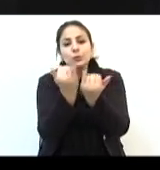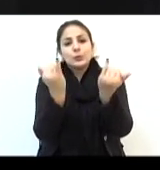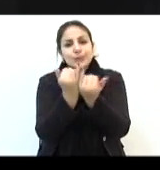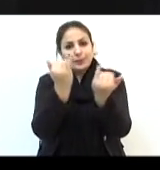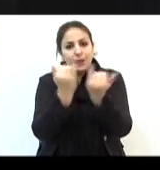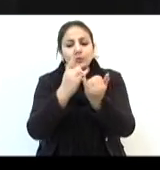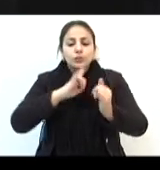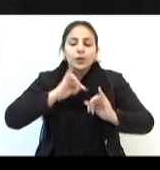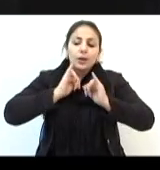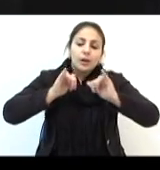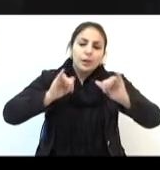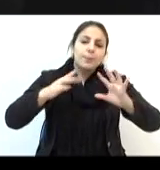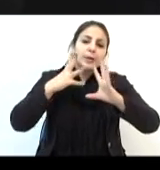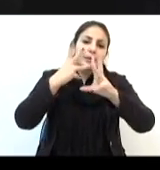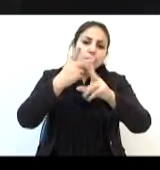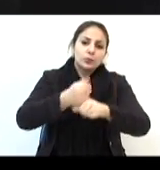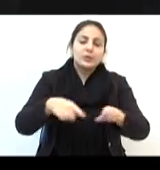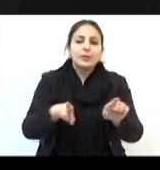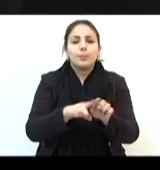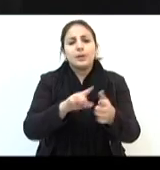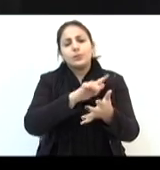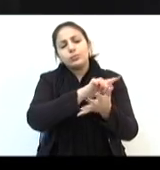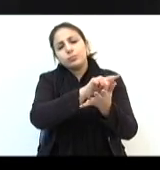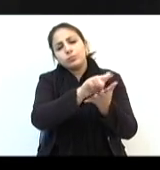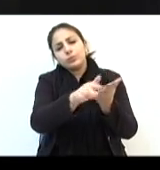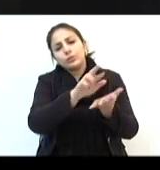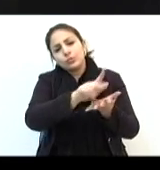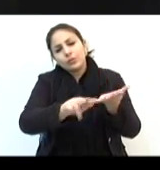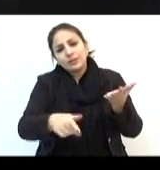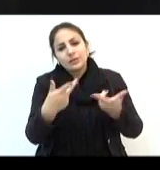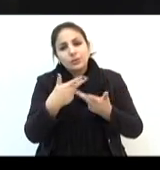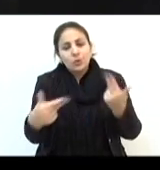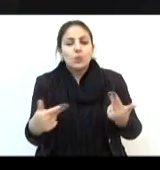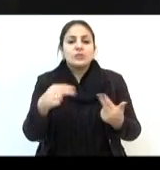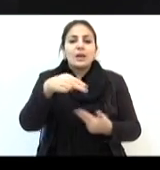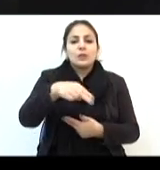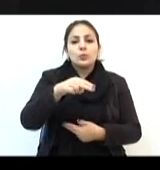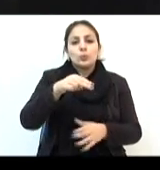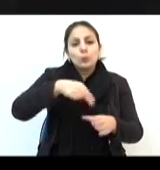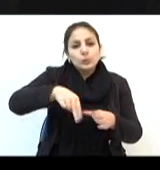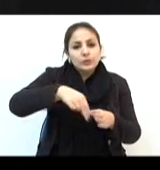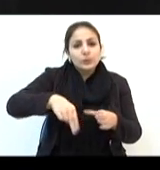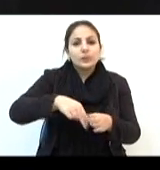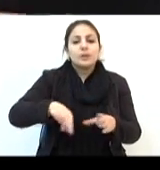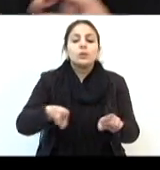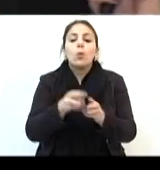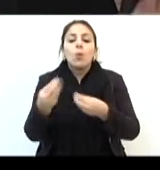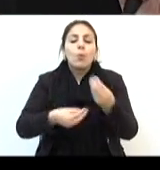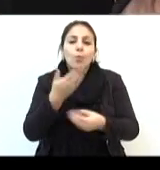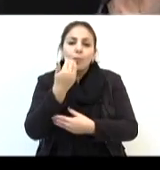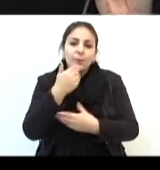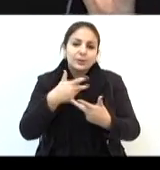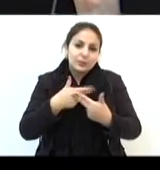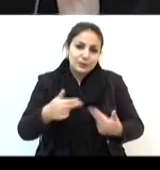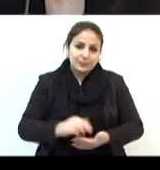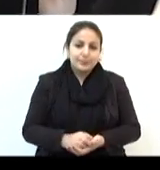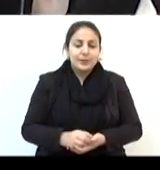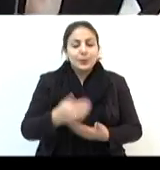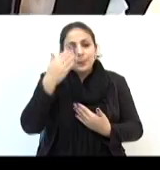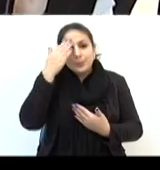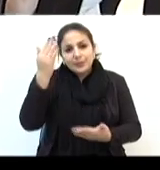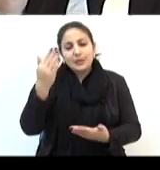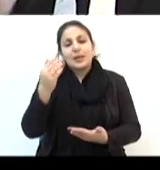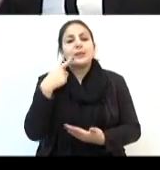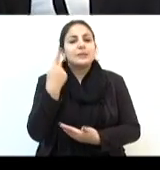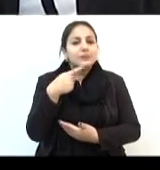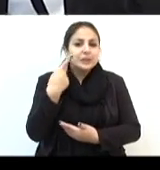inclusive com um leque nutricional aí da ingestão desses alimentos. Vereadora Cláudia, muito obrigada